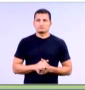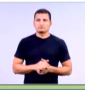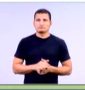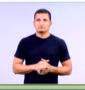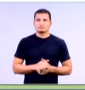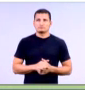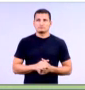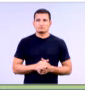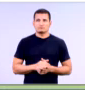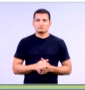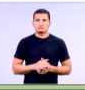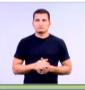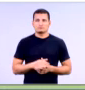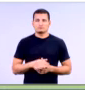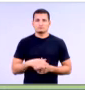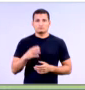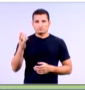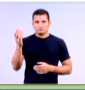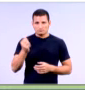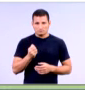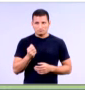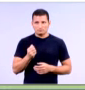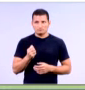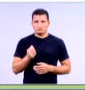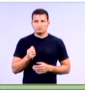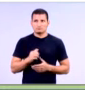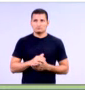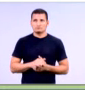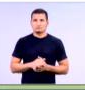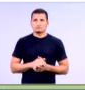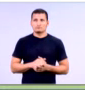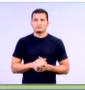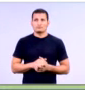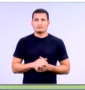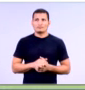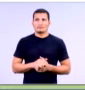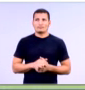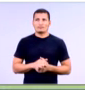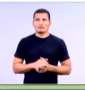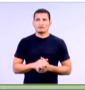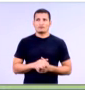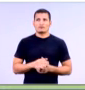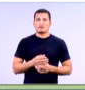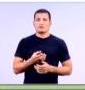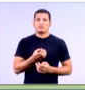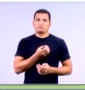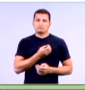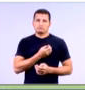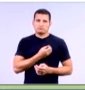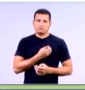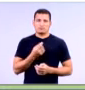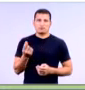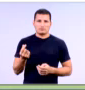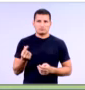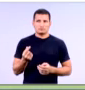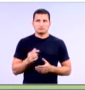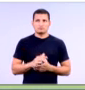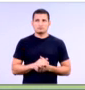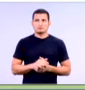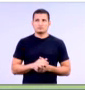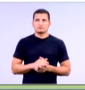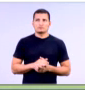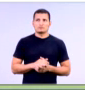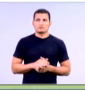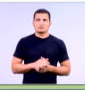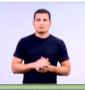método sacar. O sacar, eu estou passando como parâmetro o valor do saque. E eu vou sacar do jeito que eu tinha feito antes.